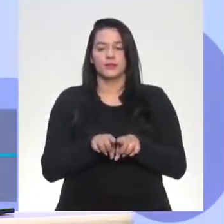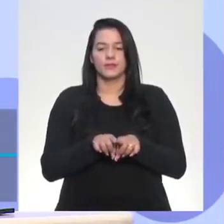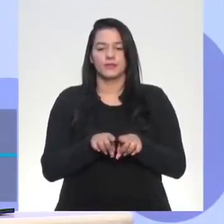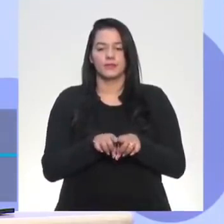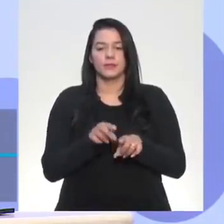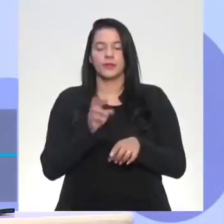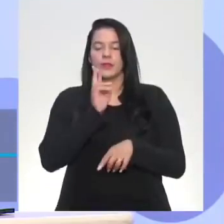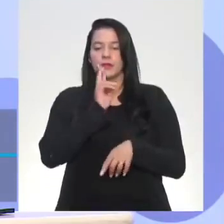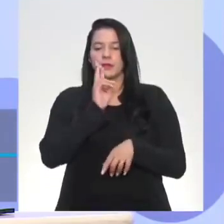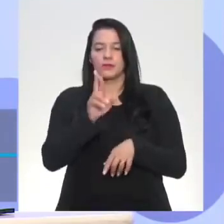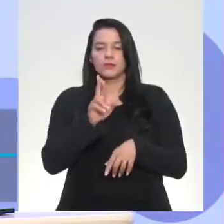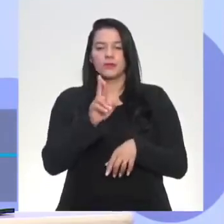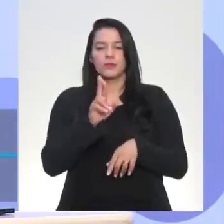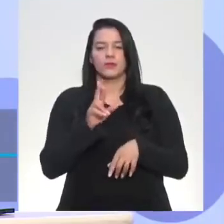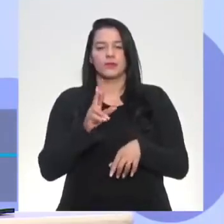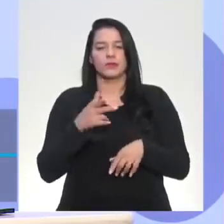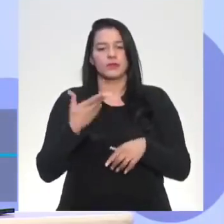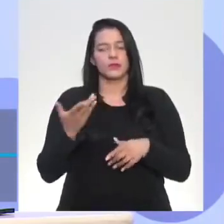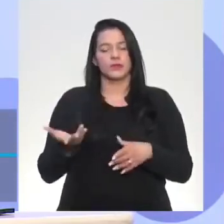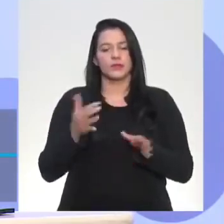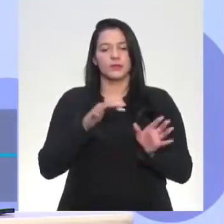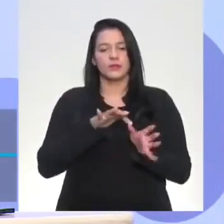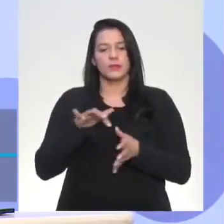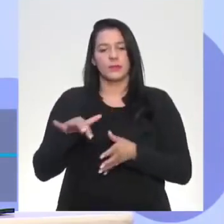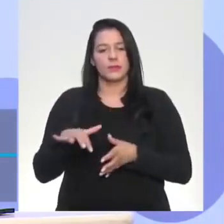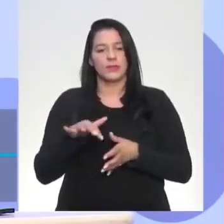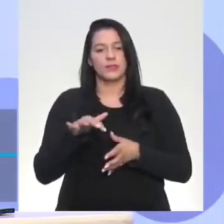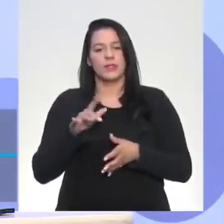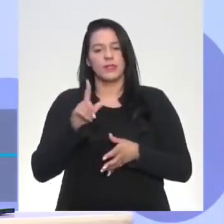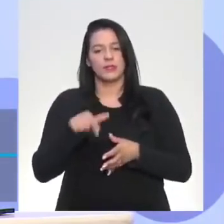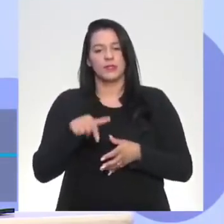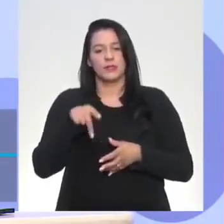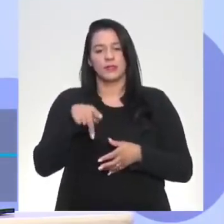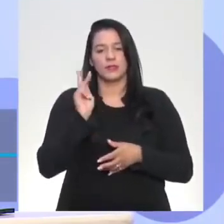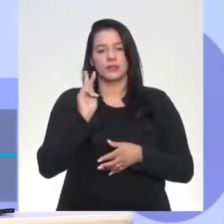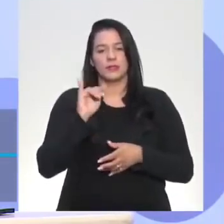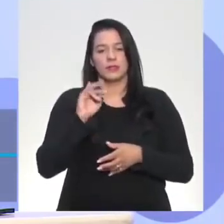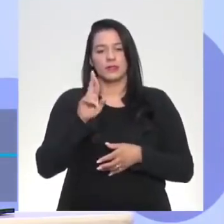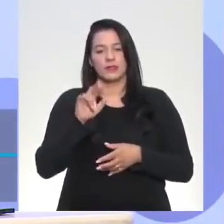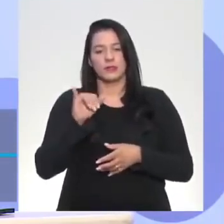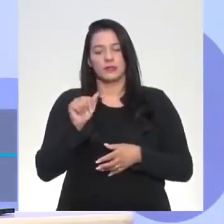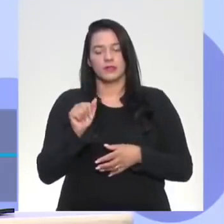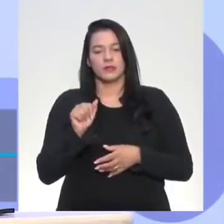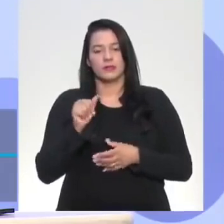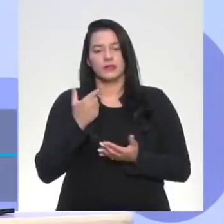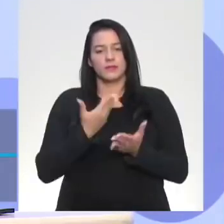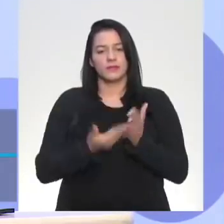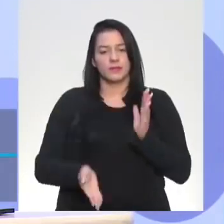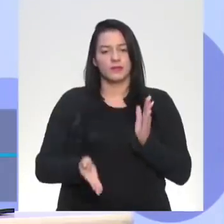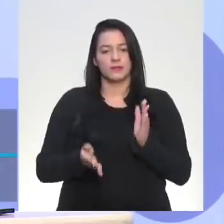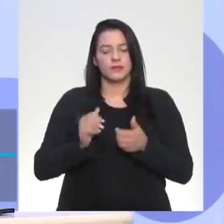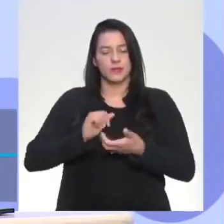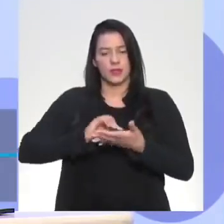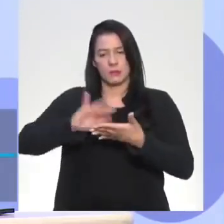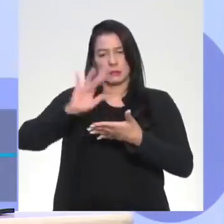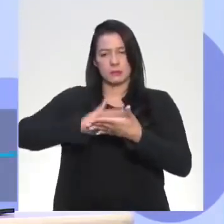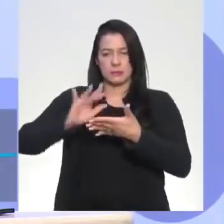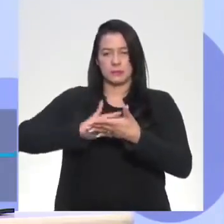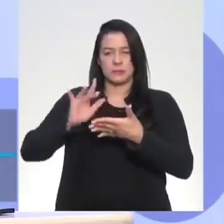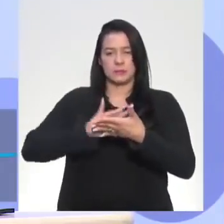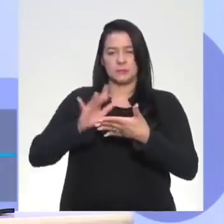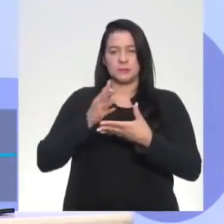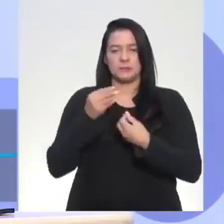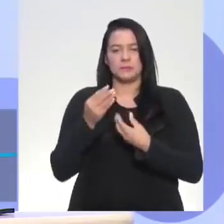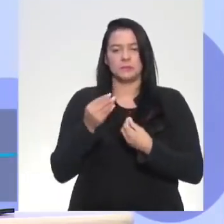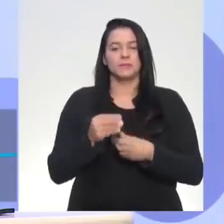a resposta. Eu tinha separado uma aqui, era da Kíria. Mas eu perdi. Mas enfim, tá? A